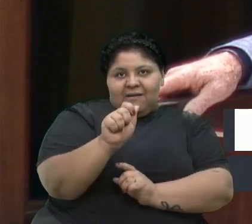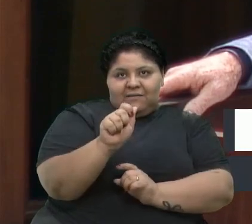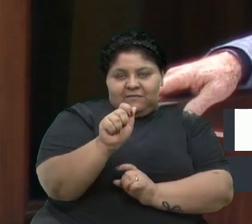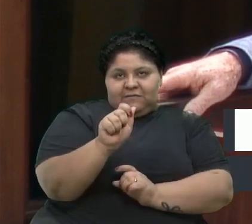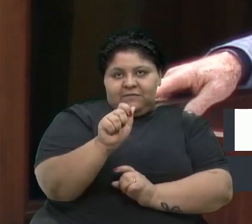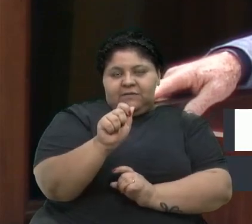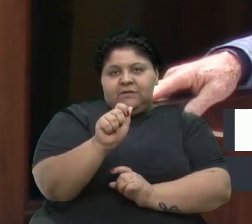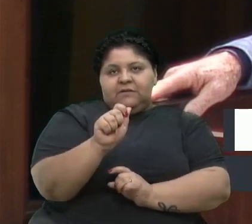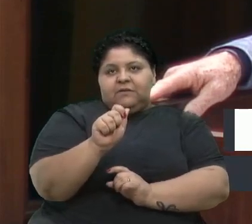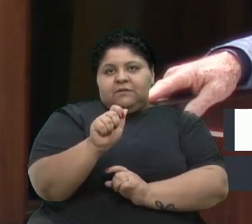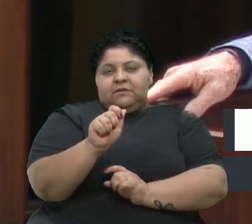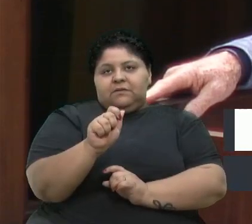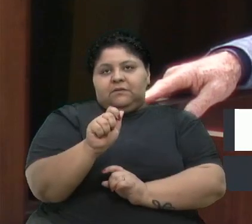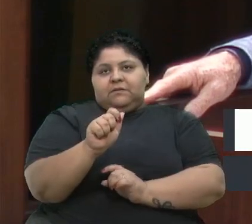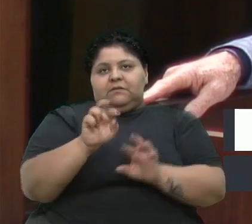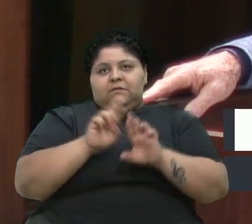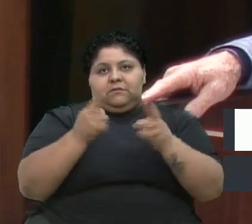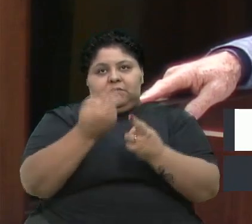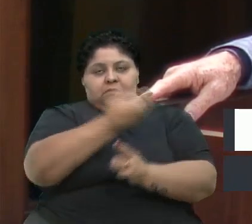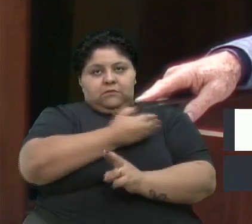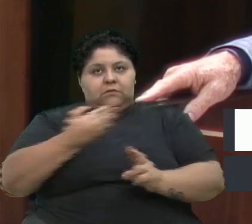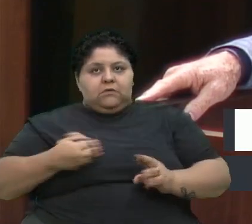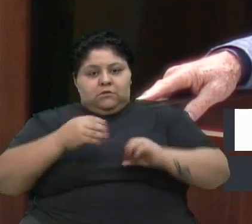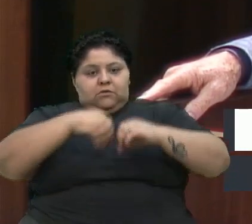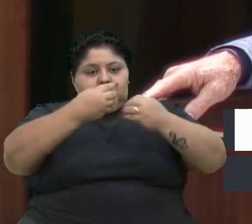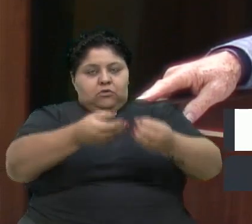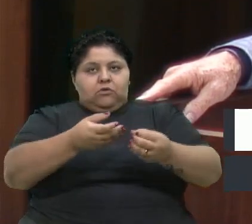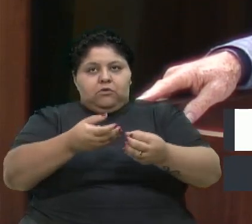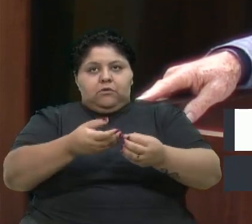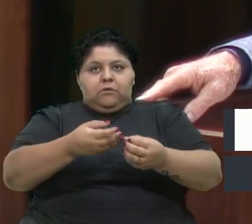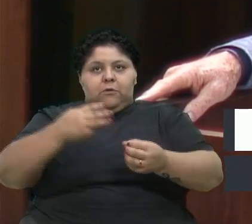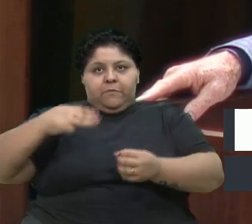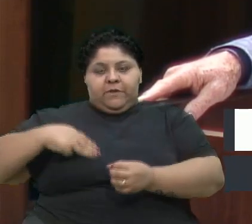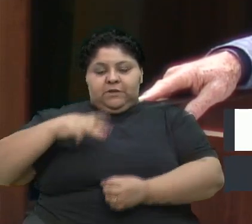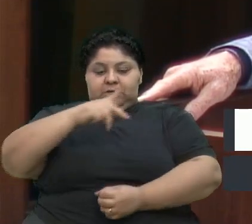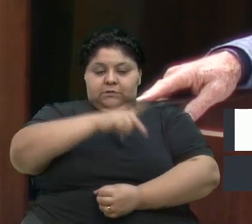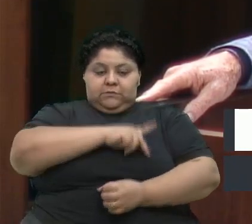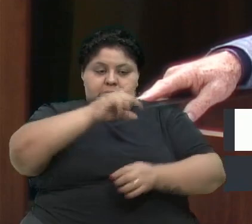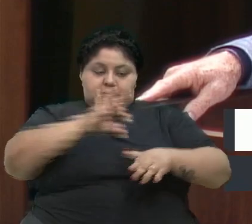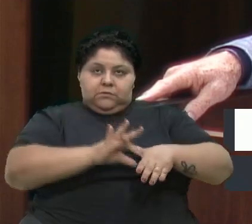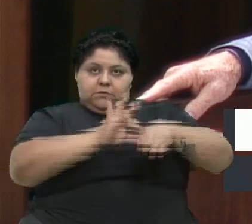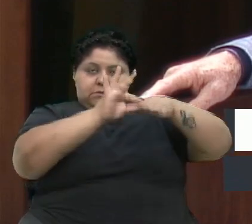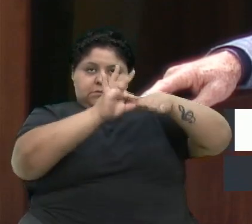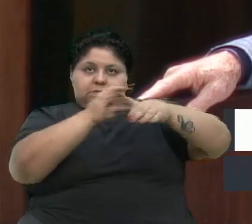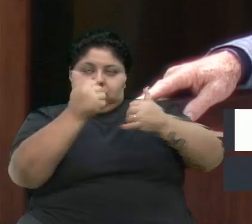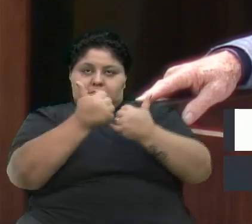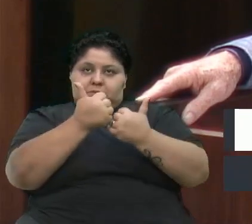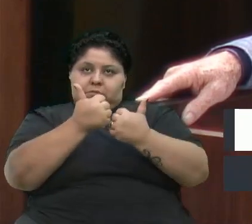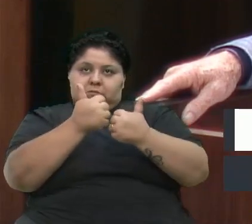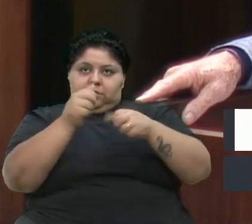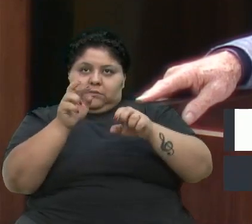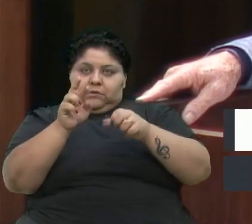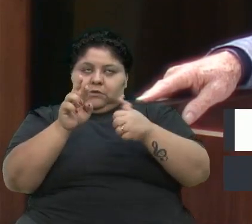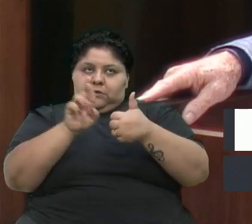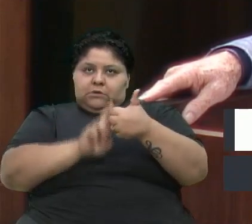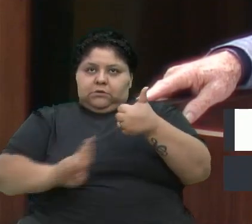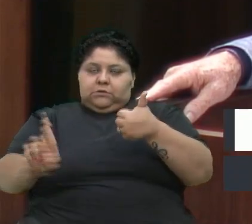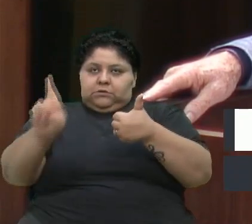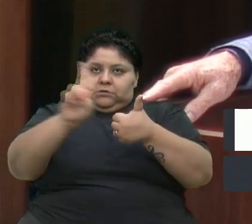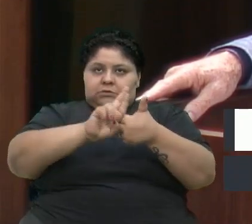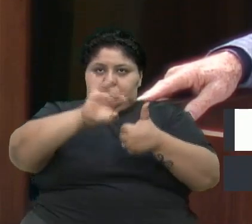de uma audiência pública promovida pelo Ministério Público, liderada pela promotora Janaína de Carles,